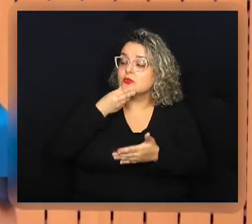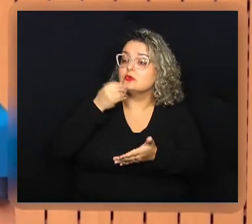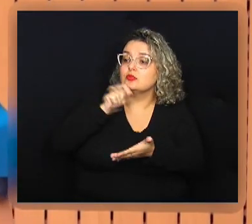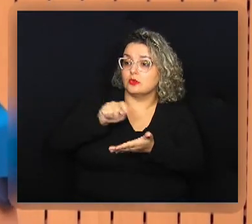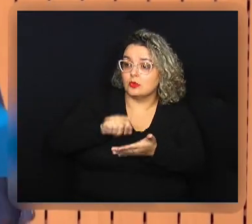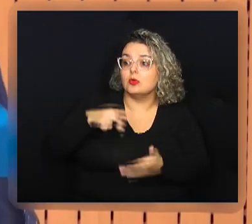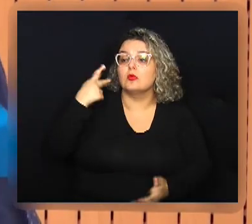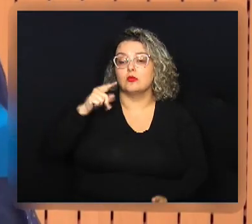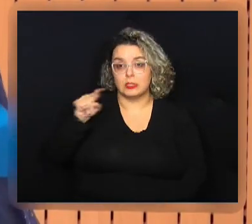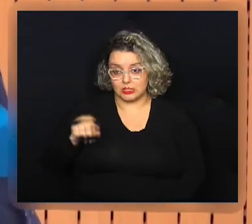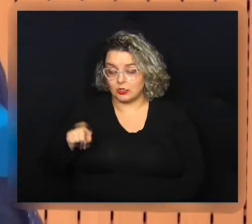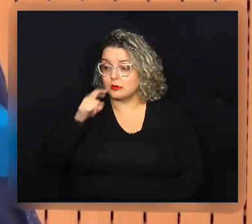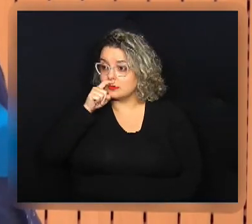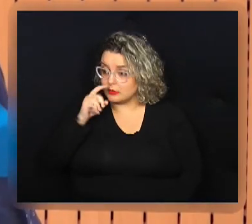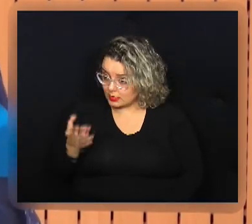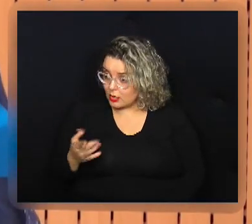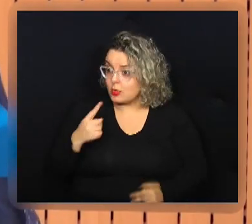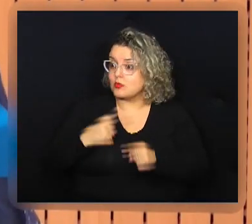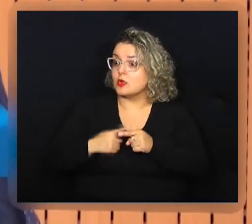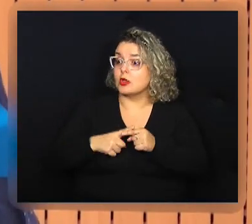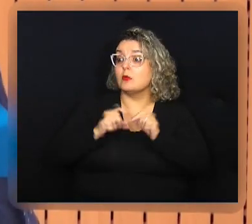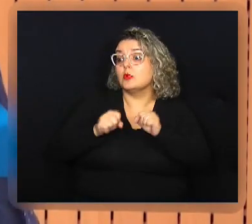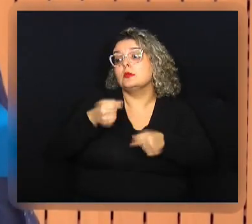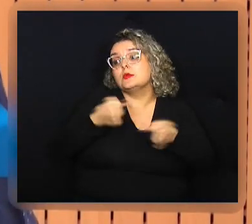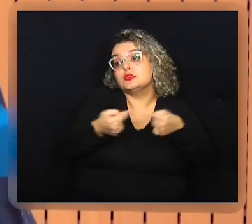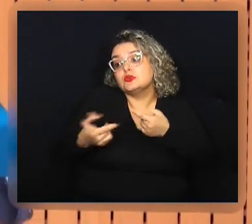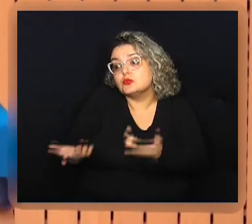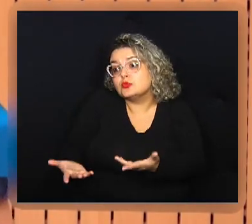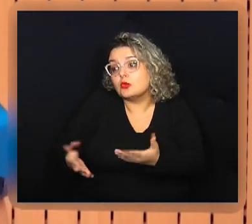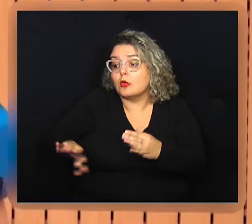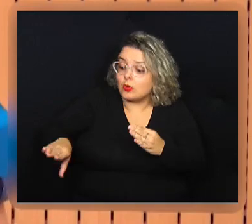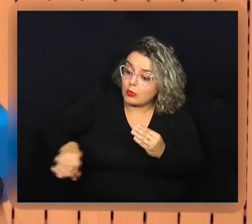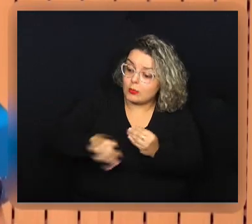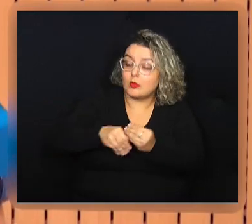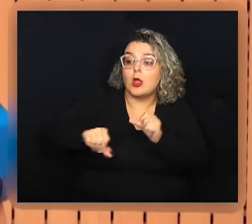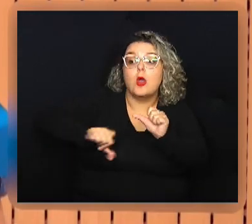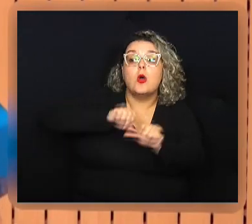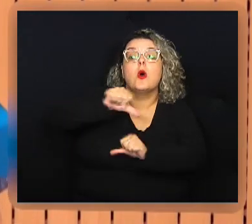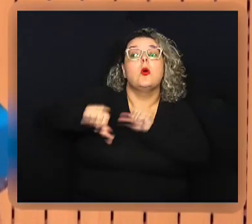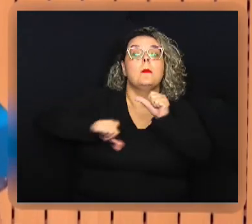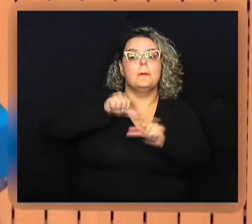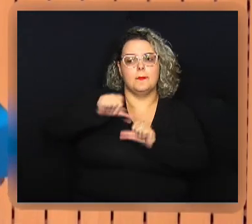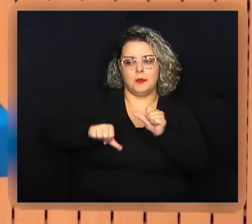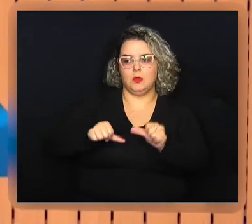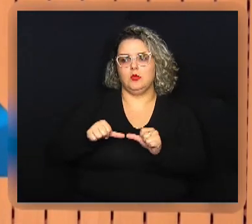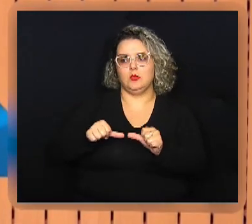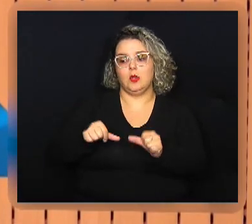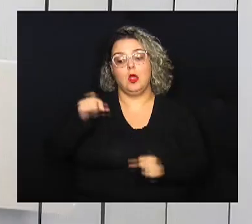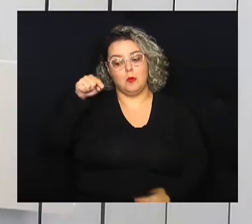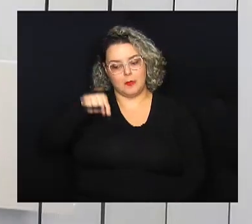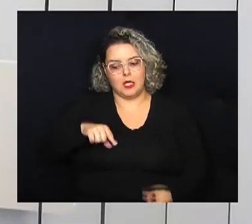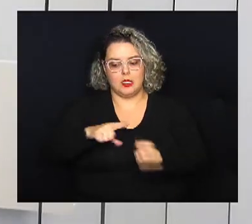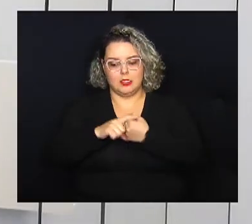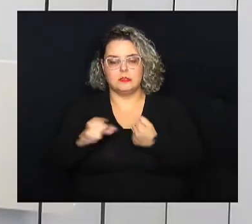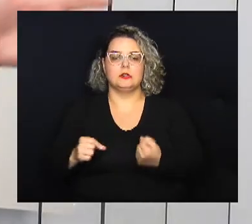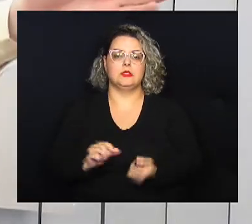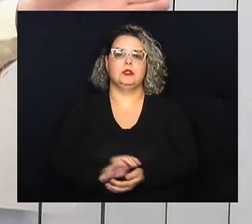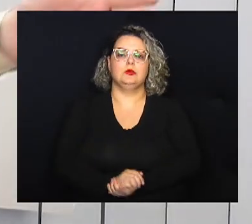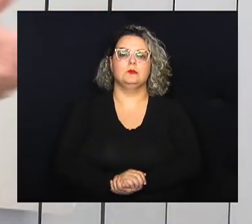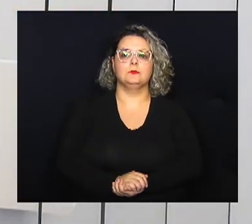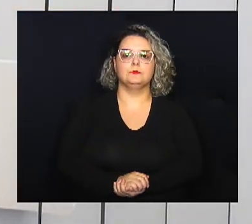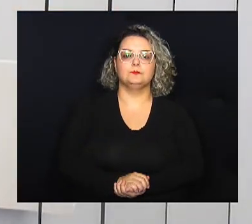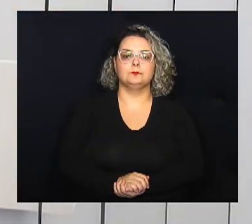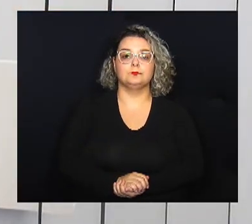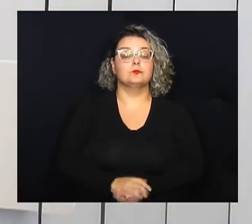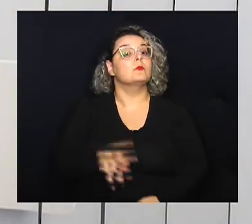Zé Carlos, porque nós podemos, inclusive, discutir aqui uma emenda modificativa para esse artigo.